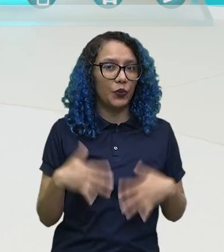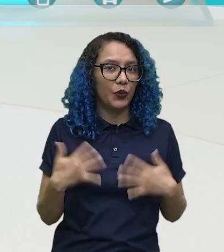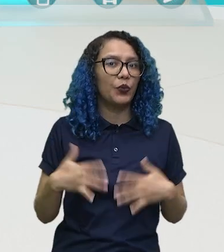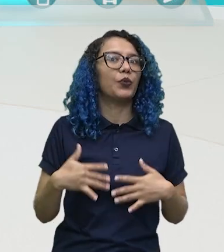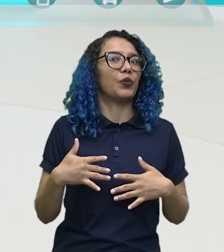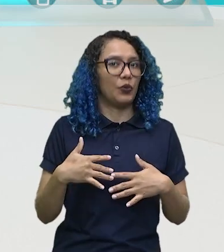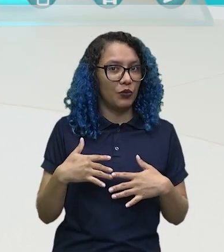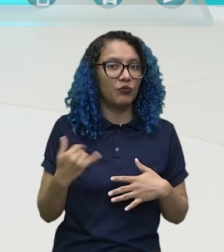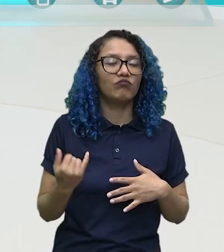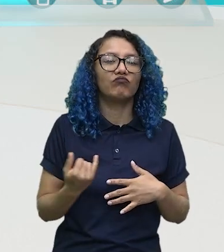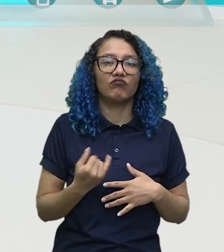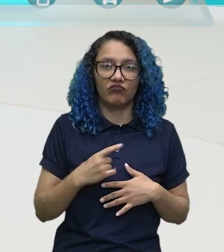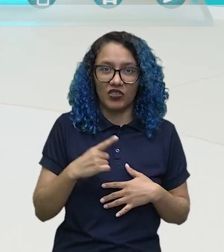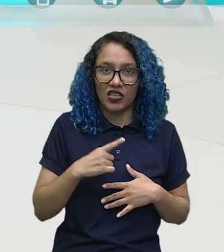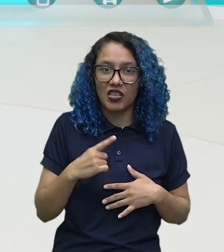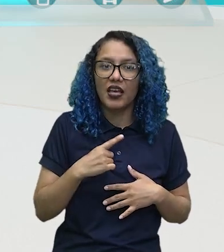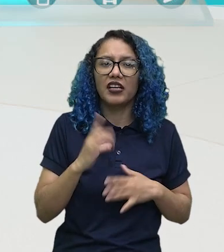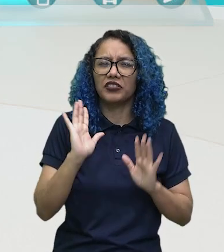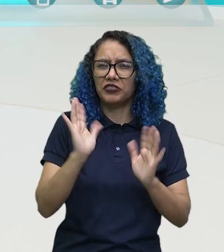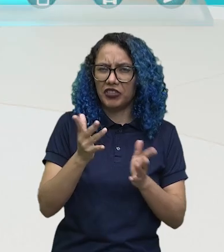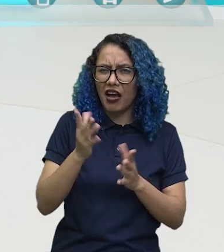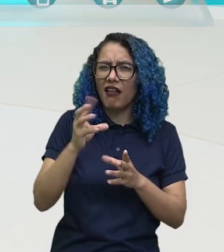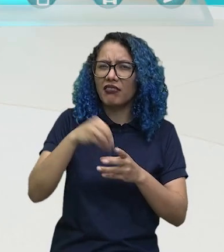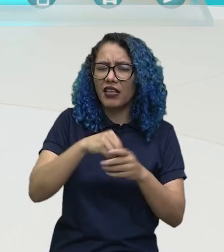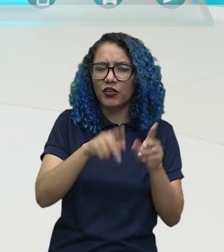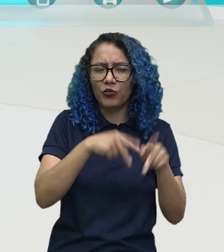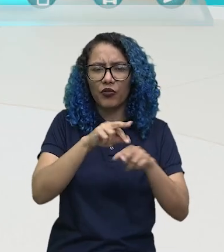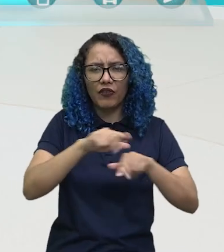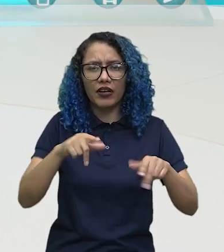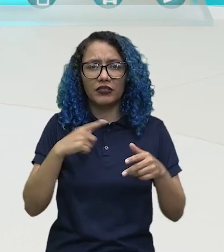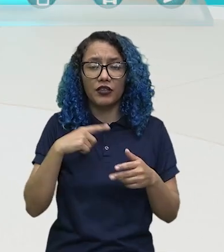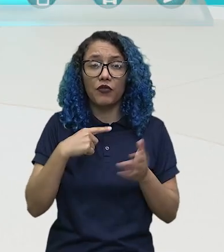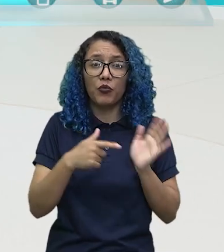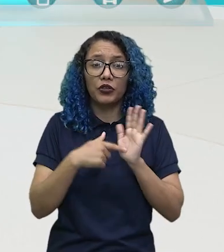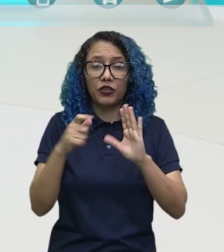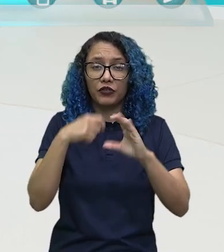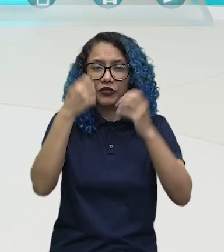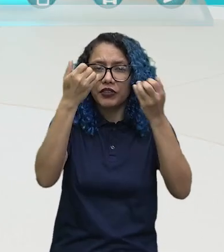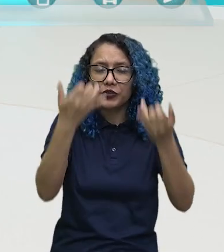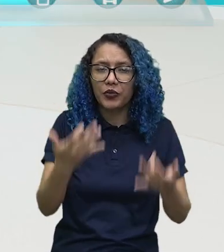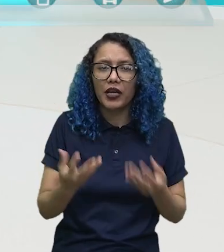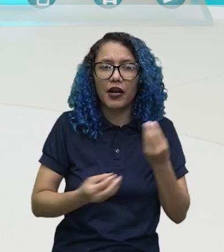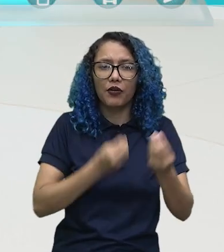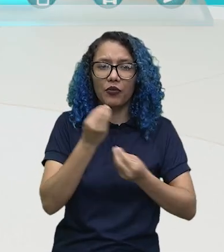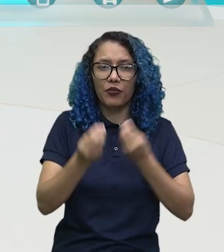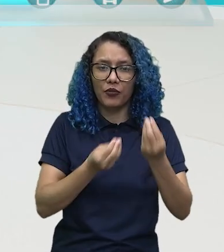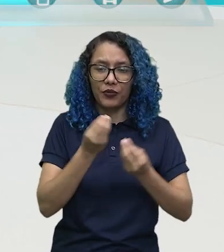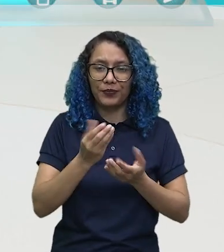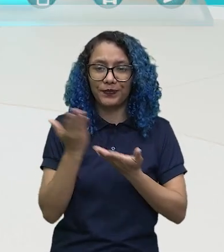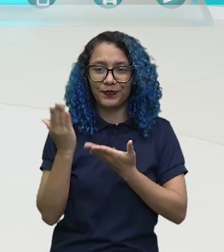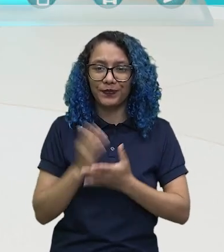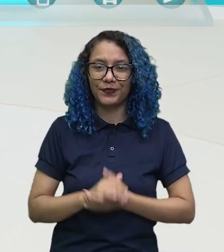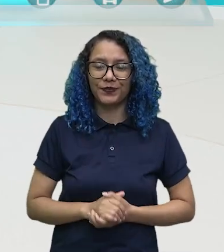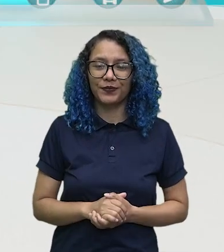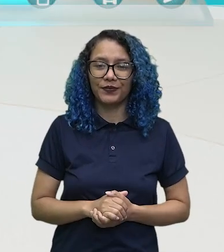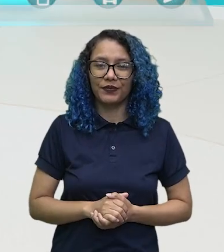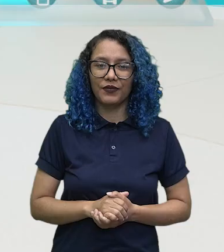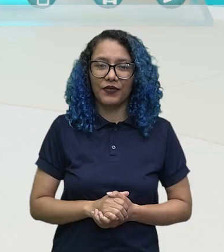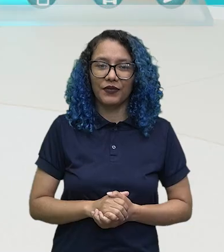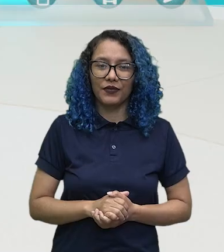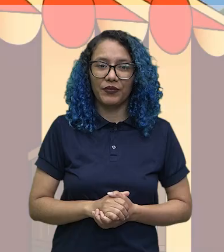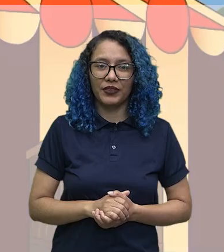muito grande e ele já existe em várias civilizações. Então, vamos assistir um VT que vai falar um pouquinho da história do